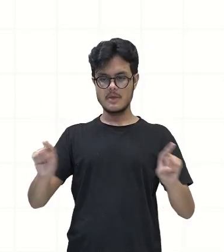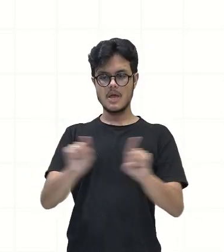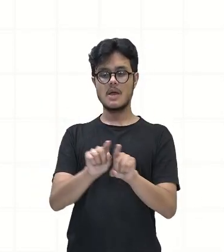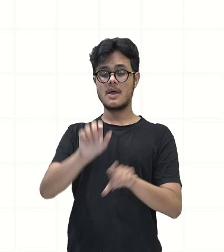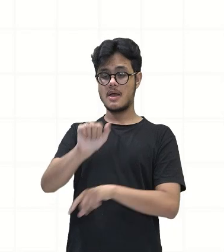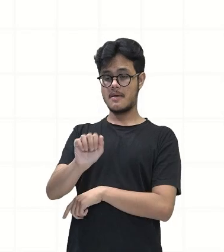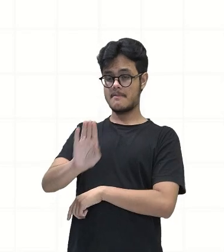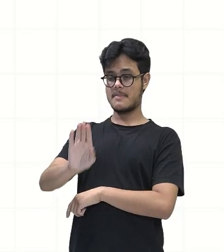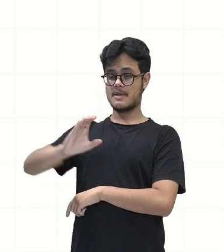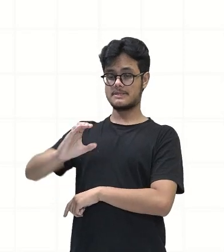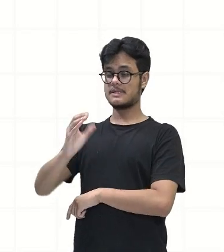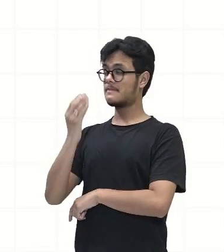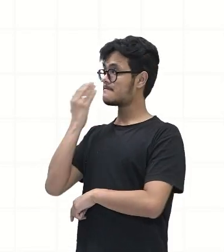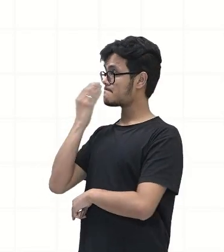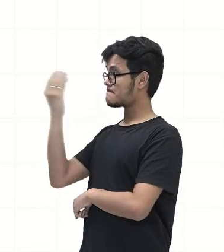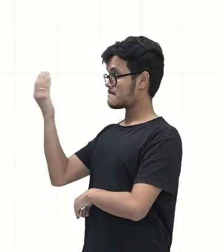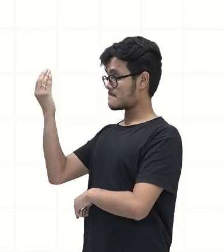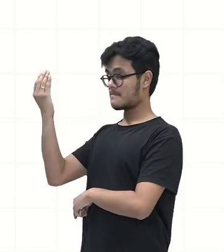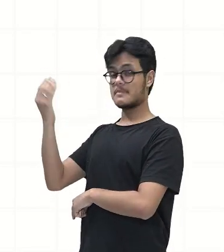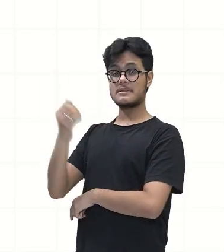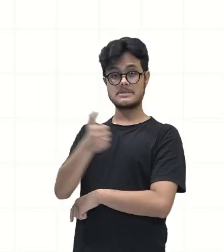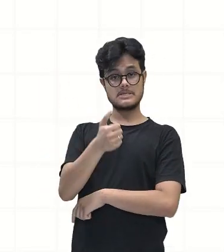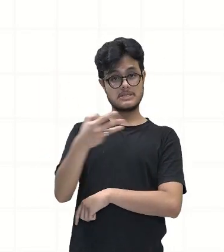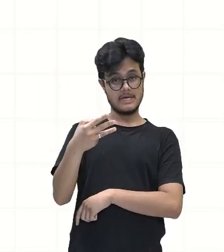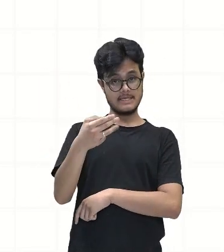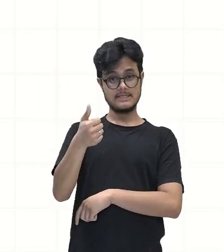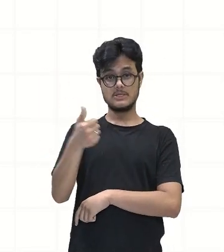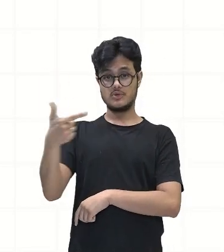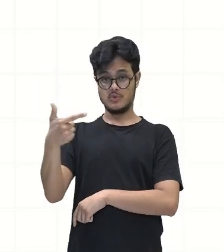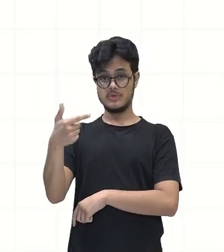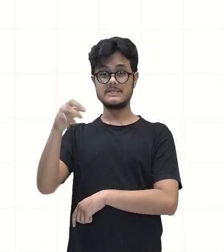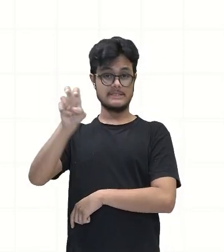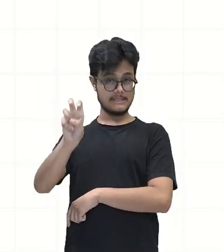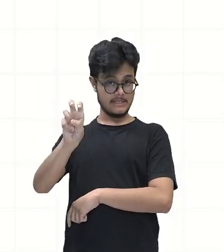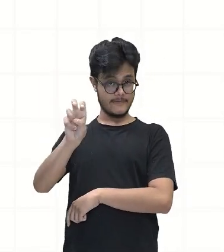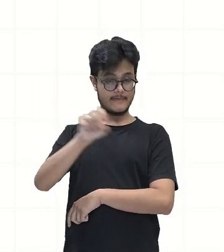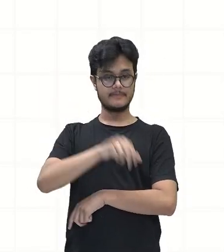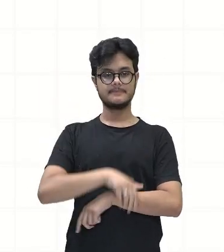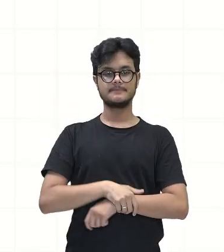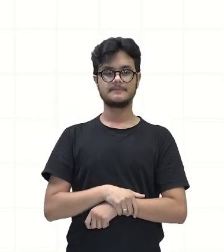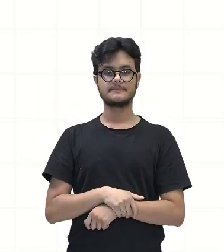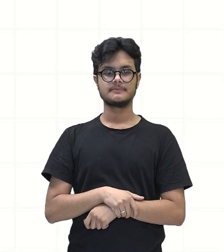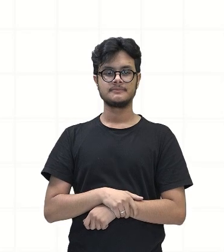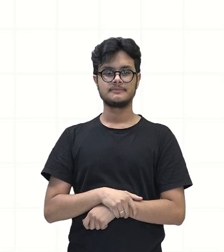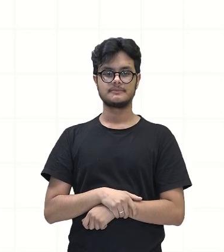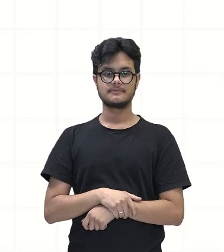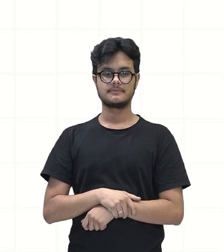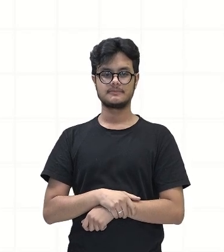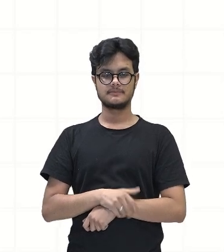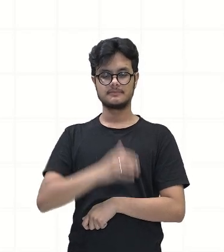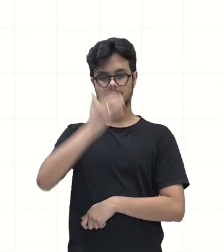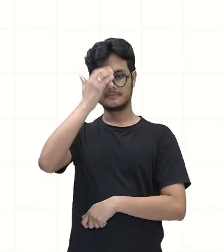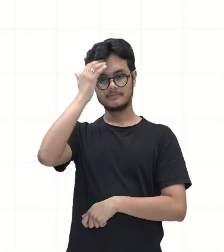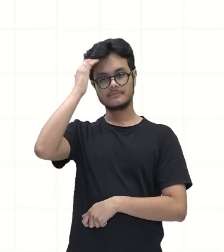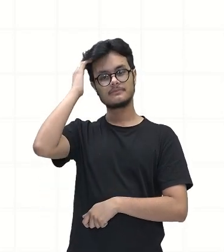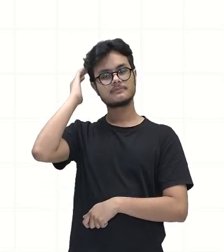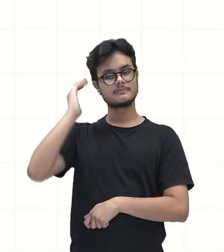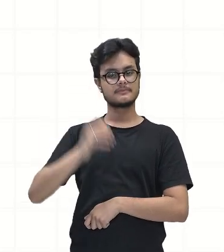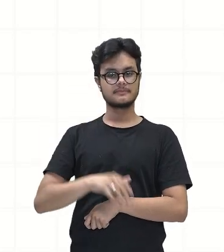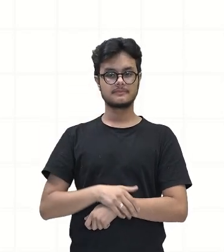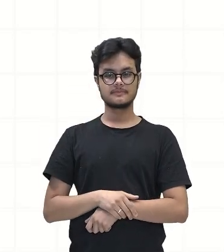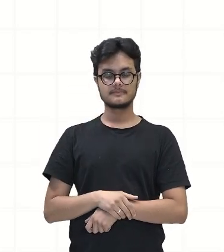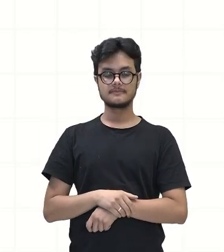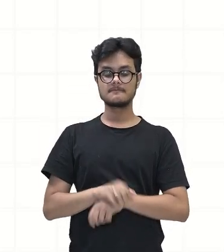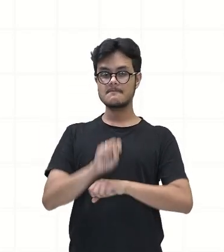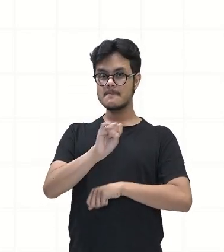ABC medem 13, 12 e 5. Olha só, 13, 12 e 5. Se a gente olhar para